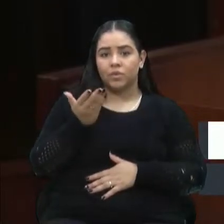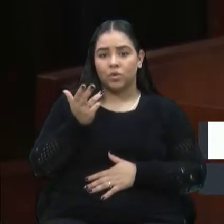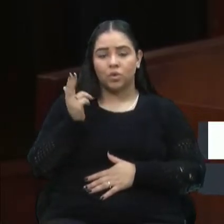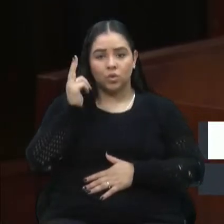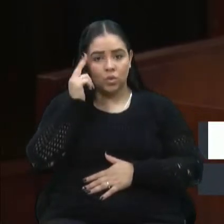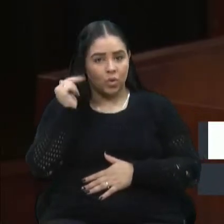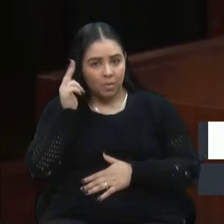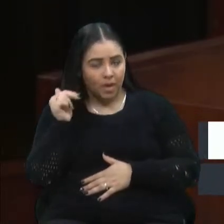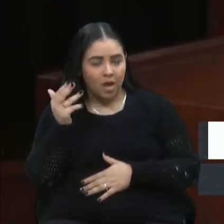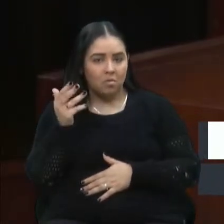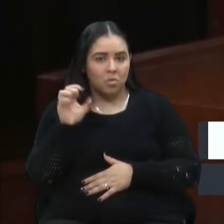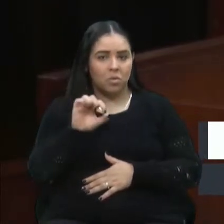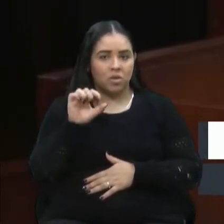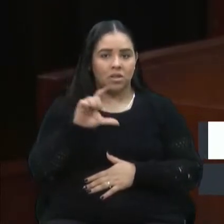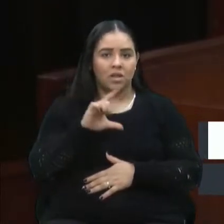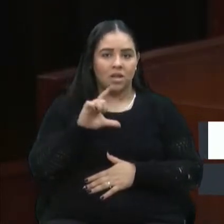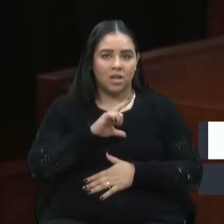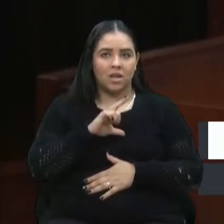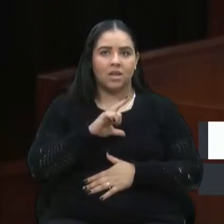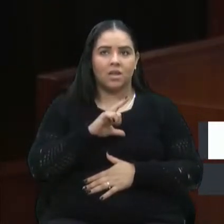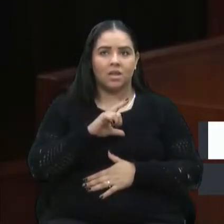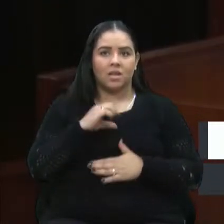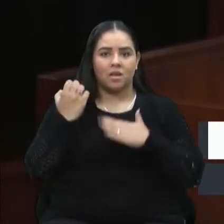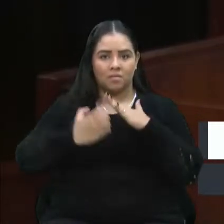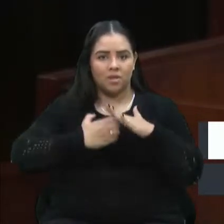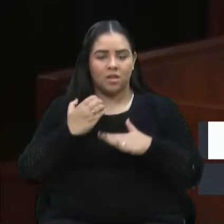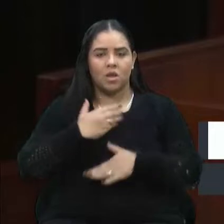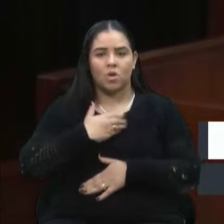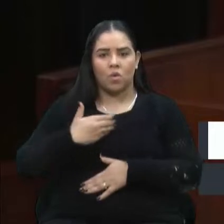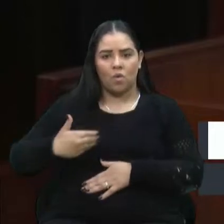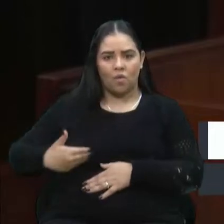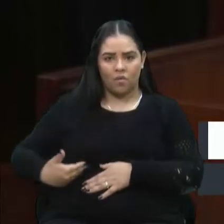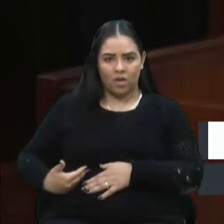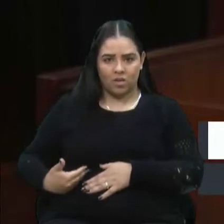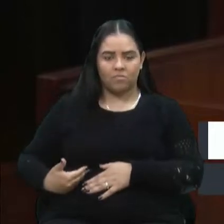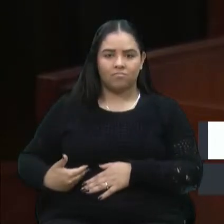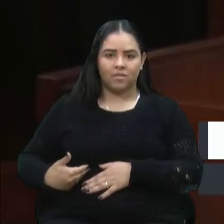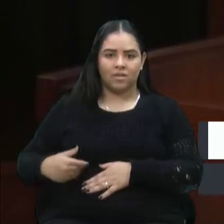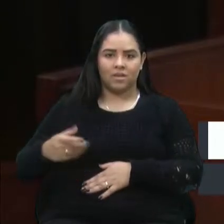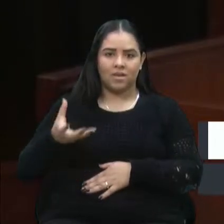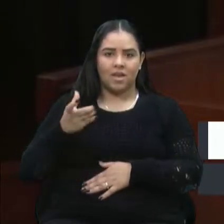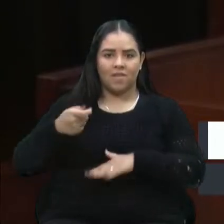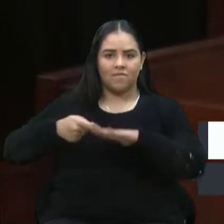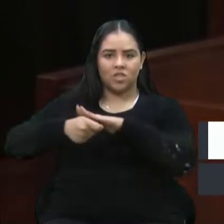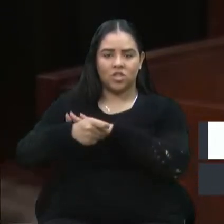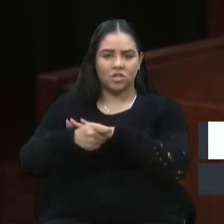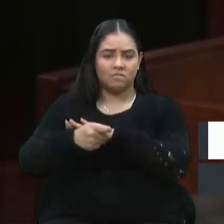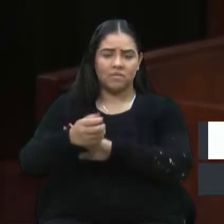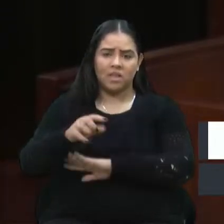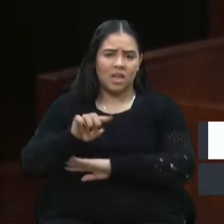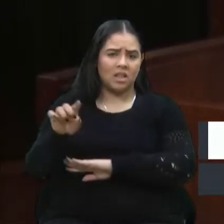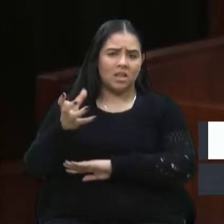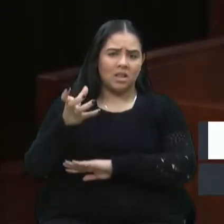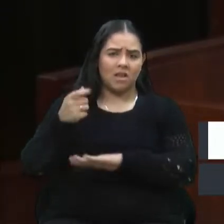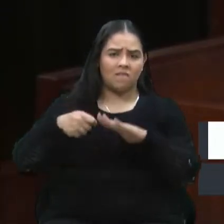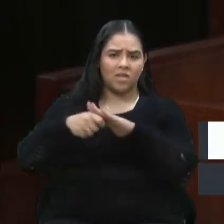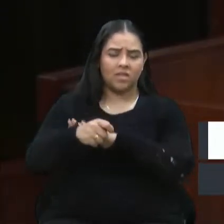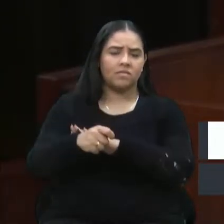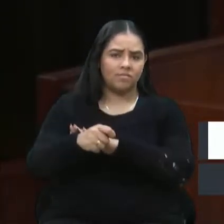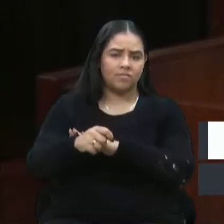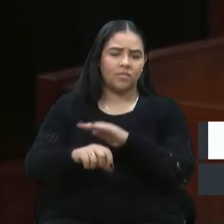normalmente as empresas, os governos, quando querem investir, né, querem investir em